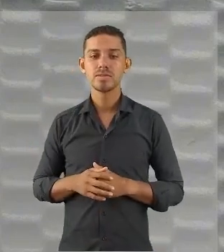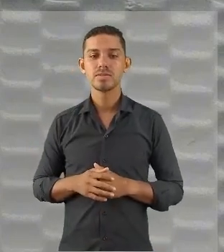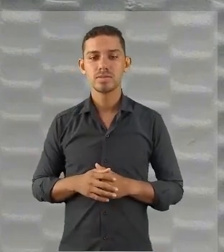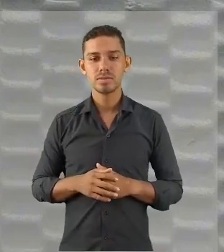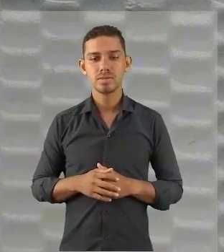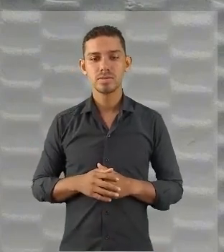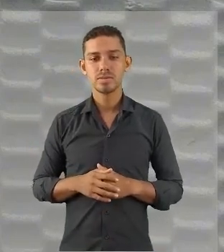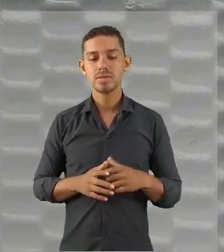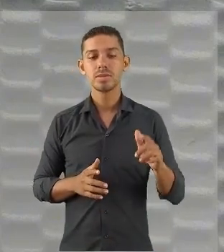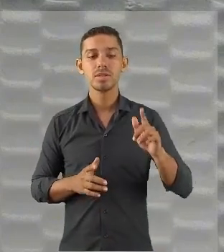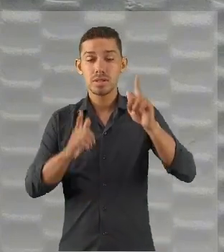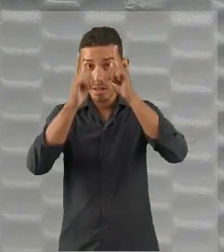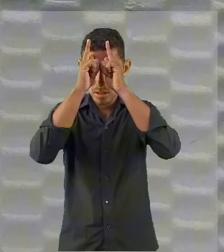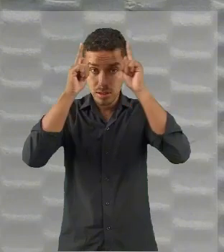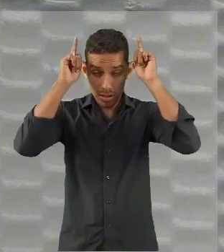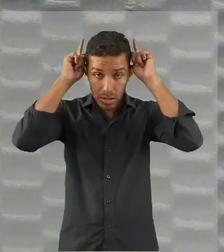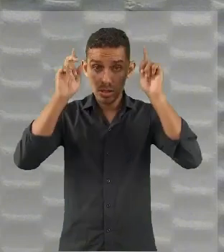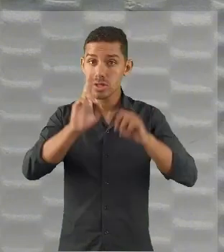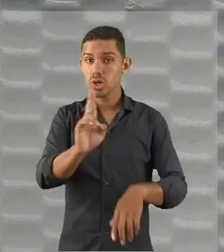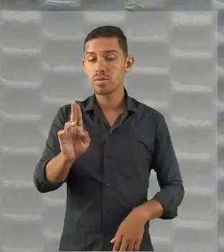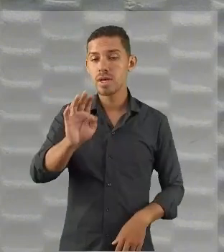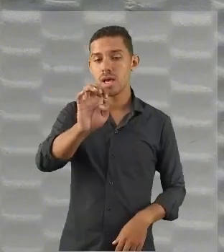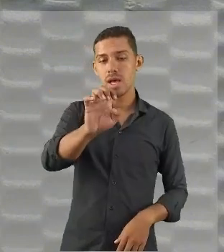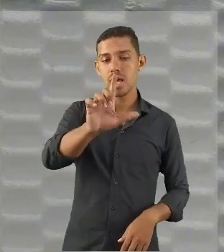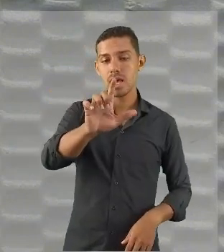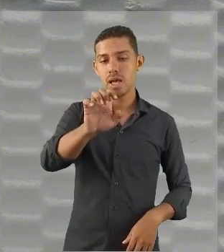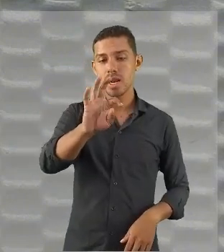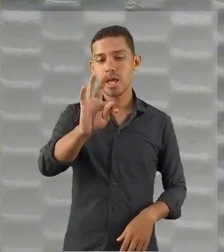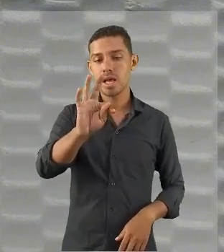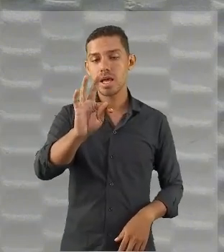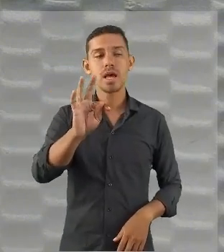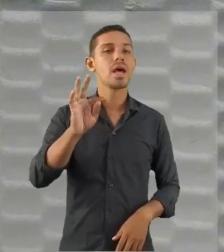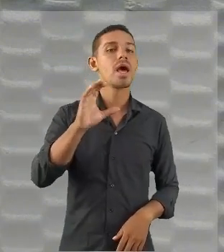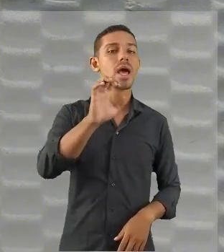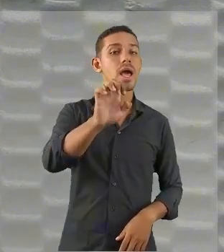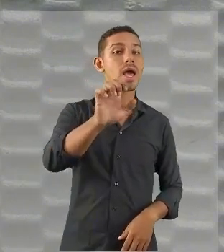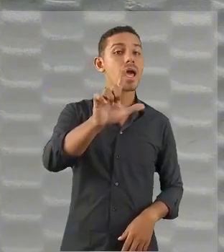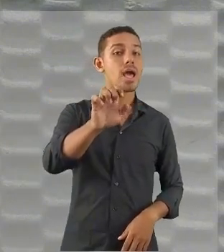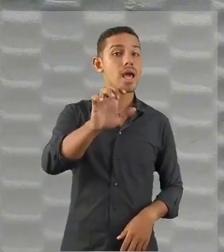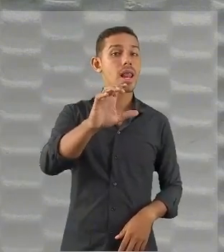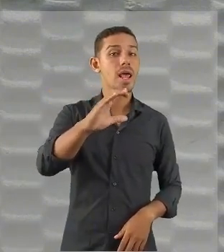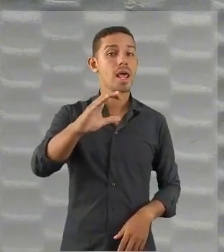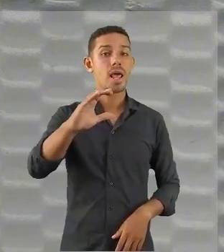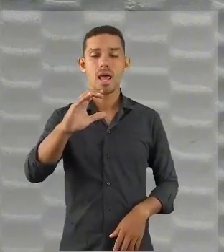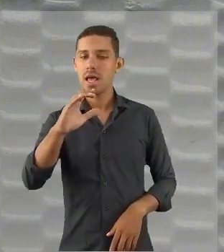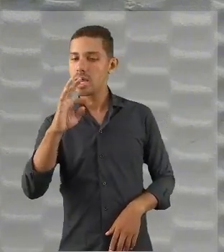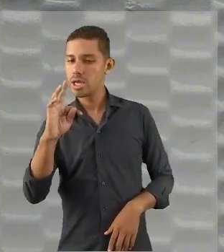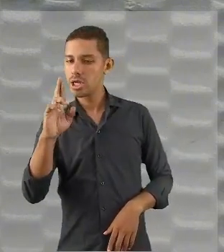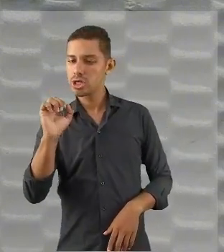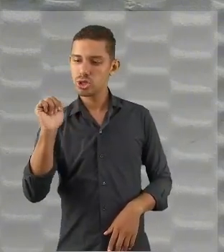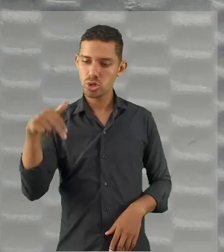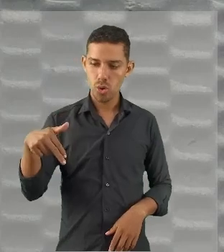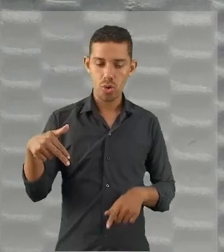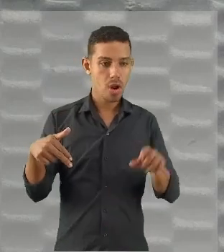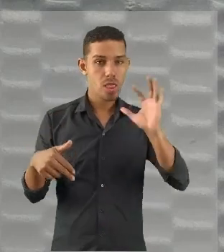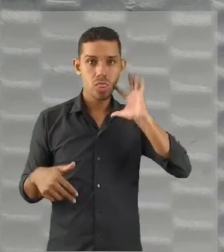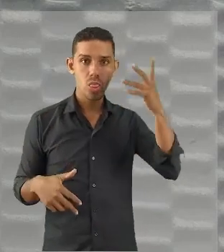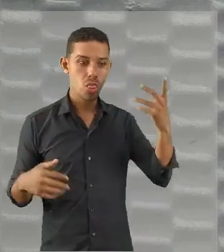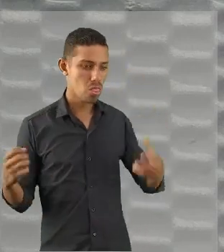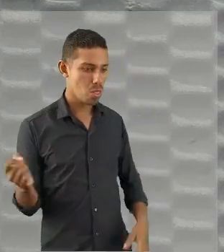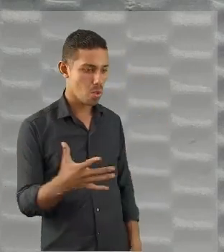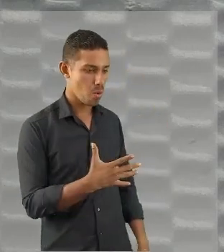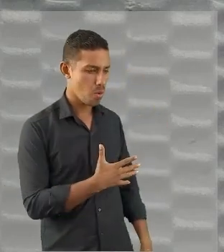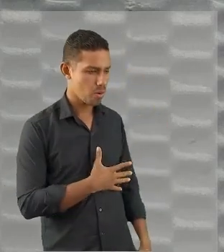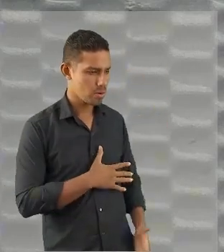Em grego significa elétron. Então foi um fenômeno novo que apareceu depois de